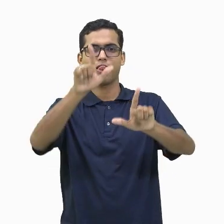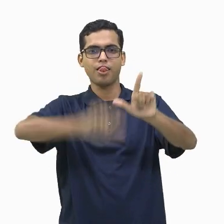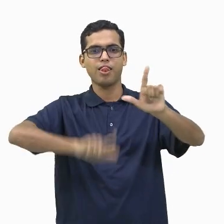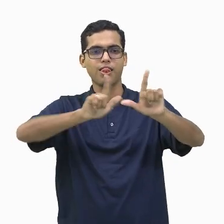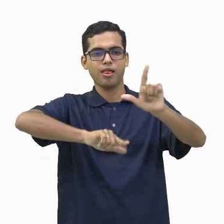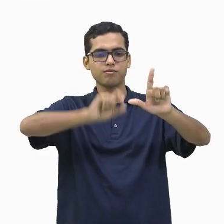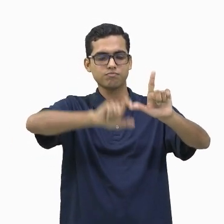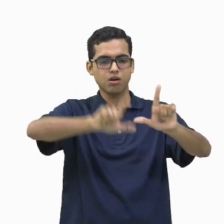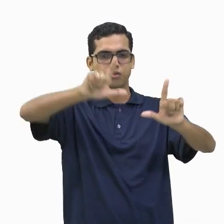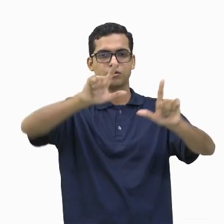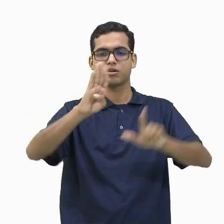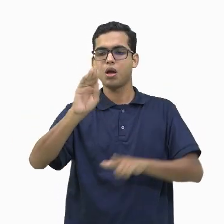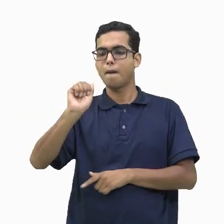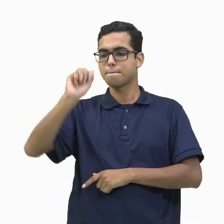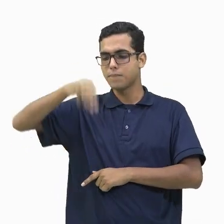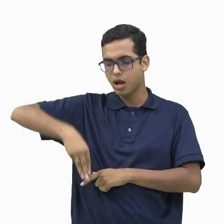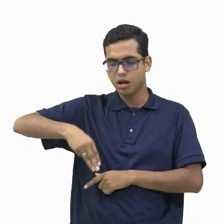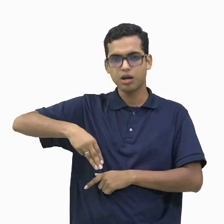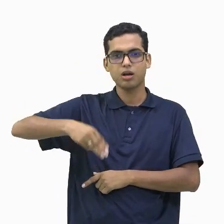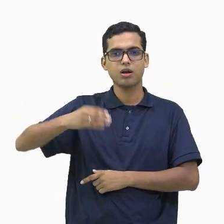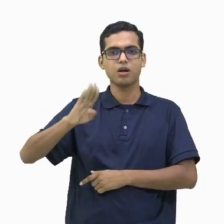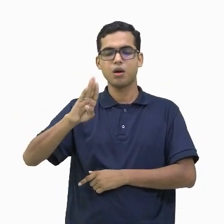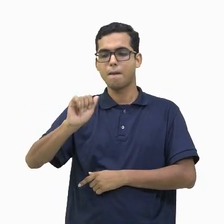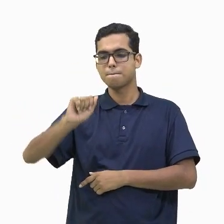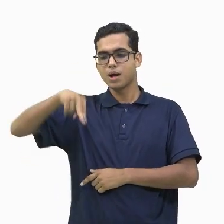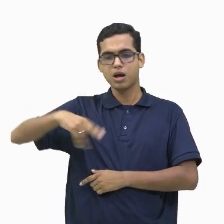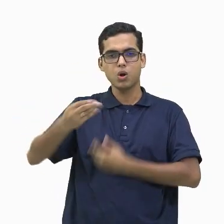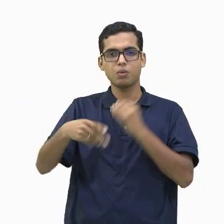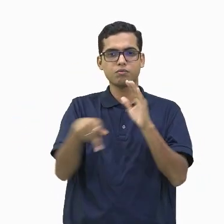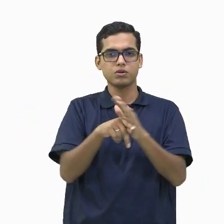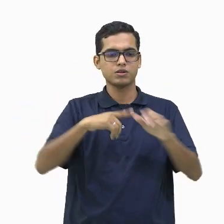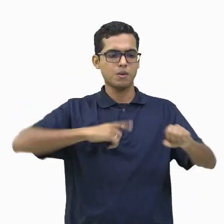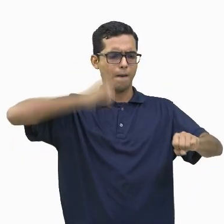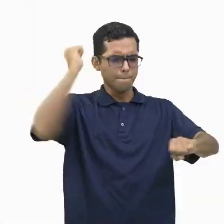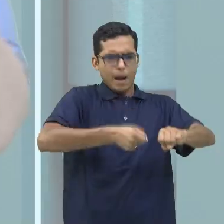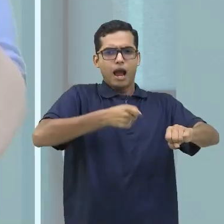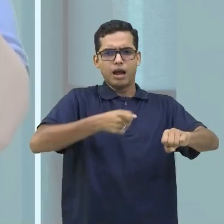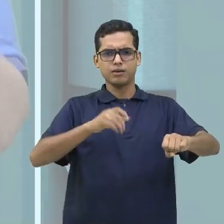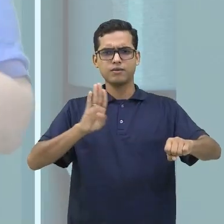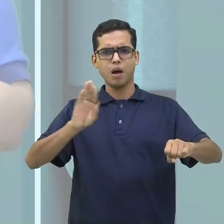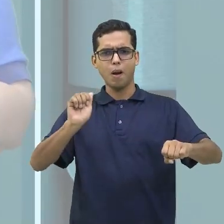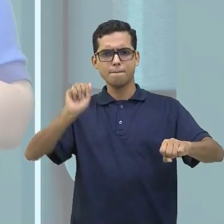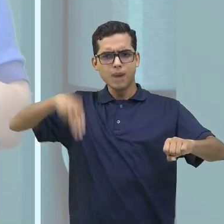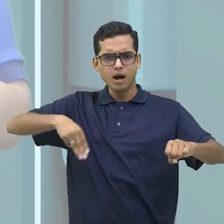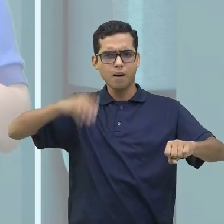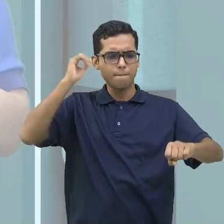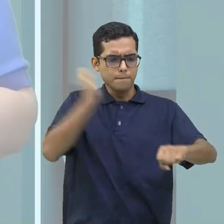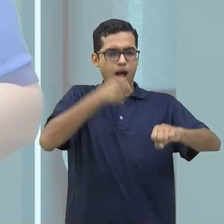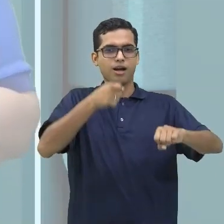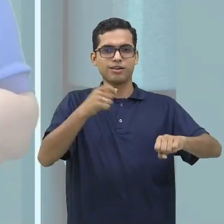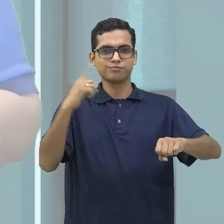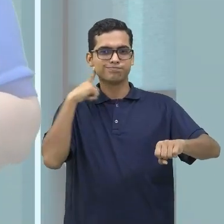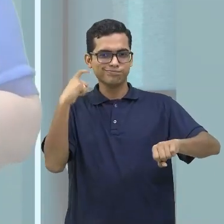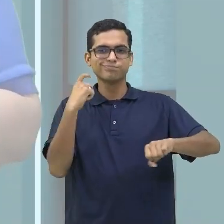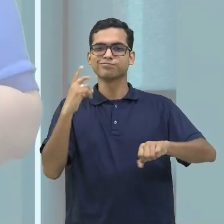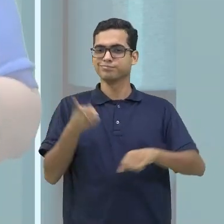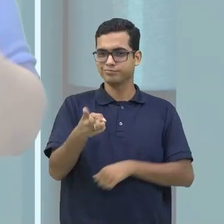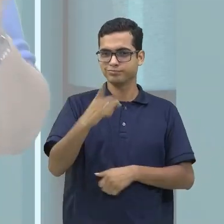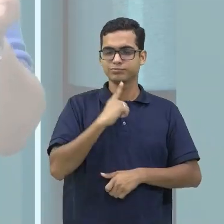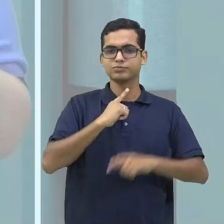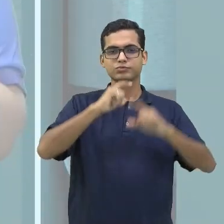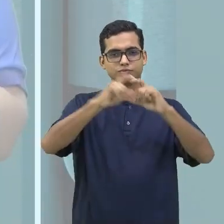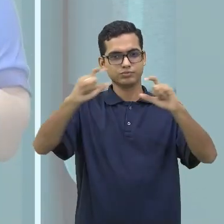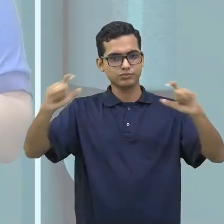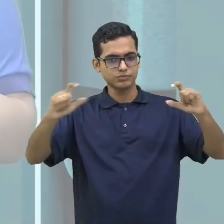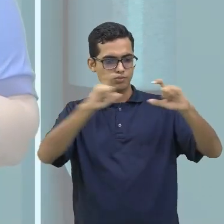exemplo, bam, como se fosse o barulho de algo batendo, correto? Então, muito presente em histórias em quadrinhos.